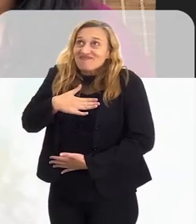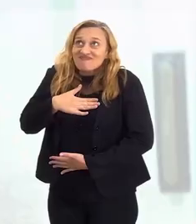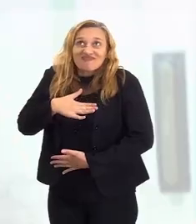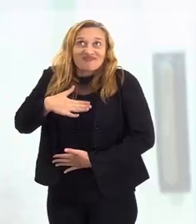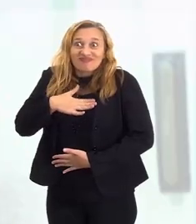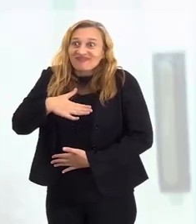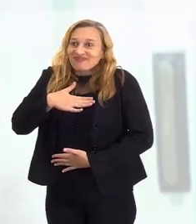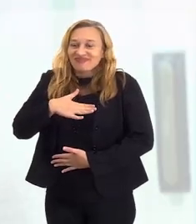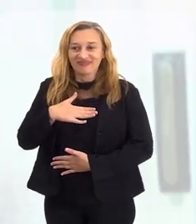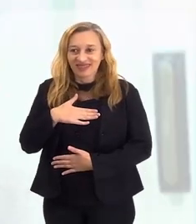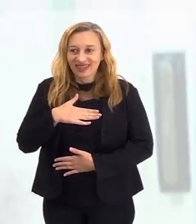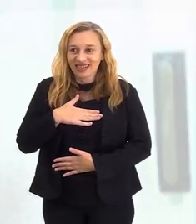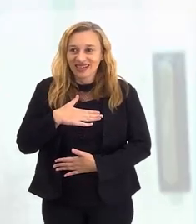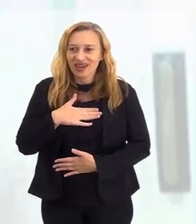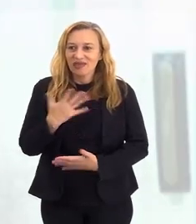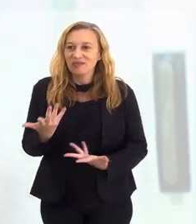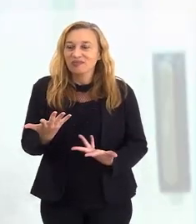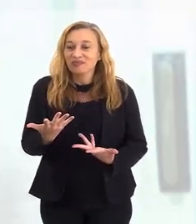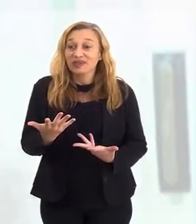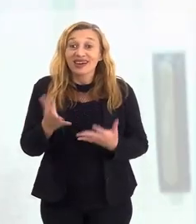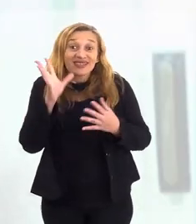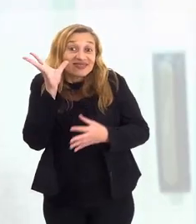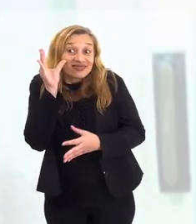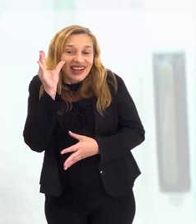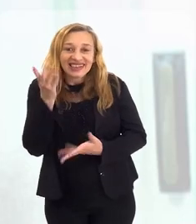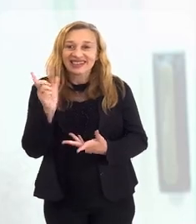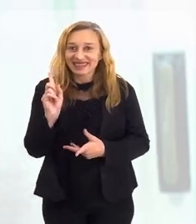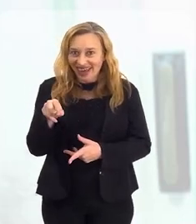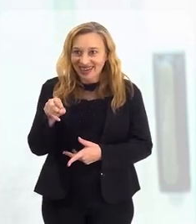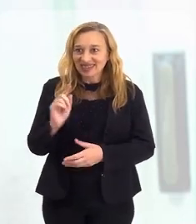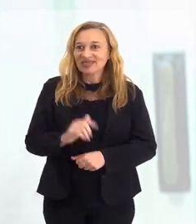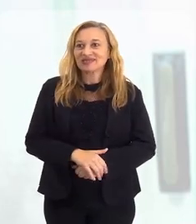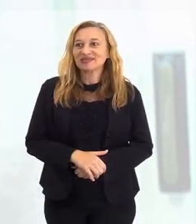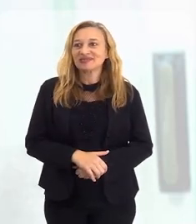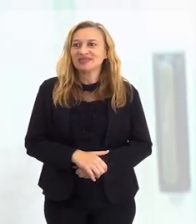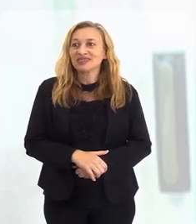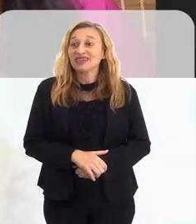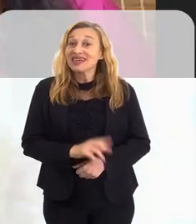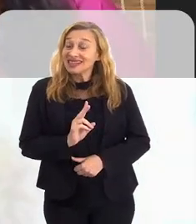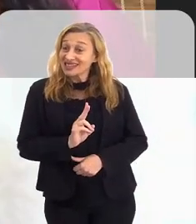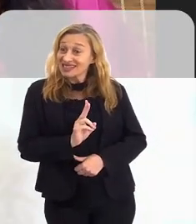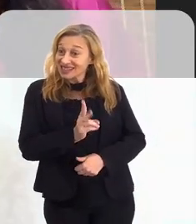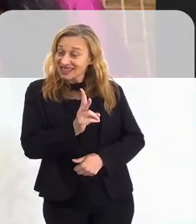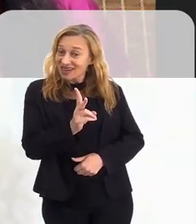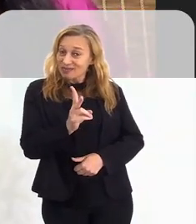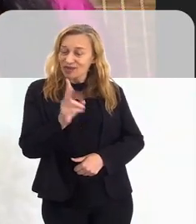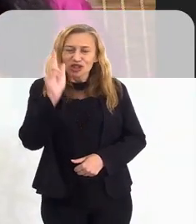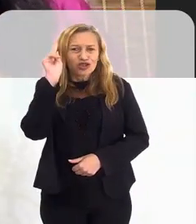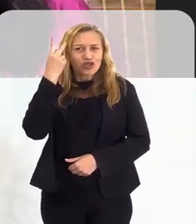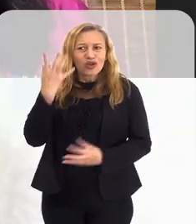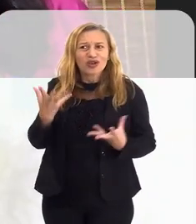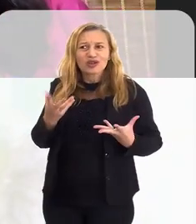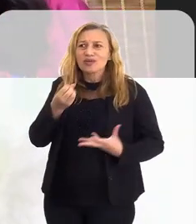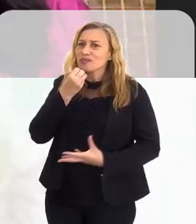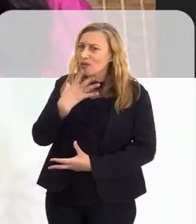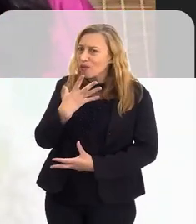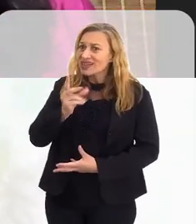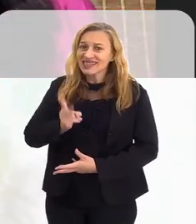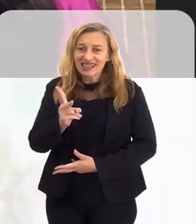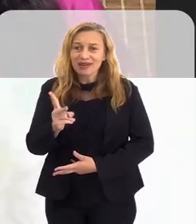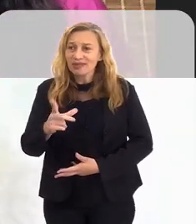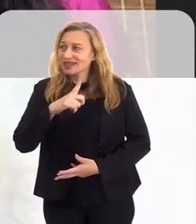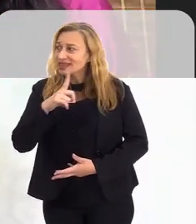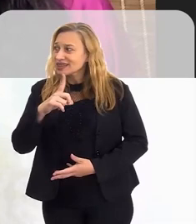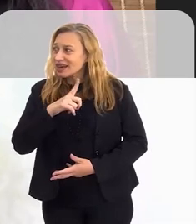meu. Dialogar é sempre uma opção tão interessante, né, para. E são sempre histórias inspiradoras, porque eu sempre